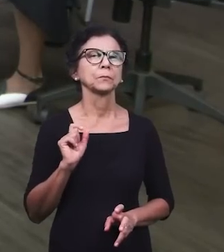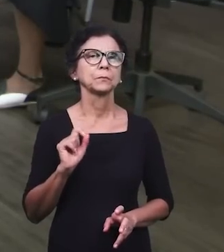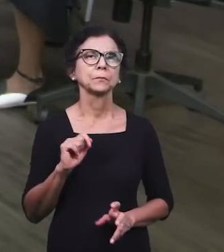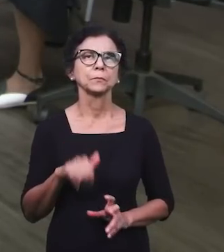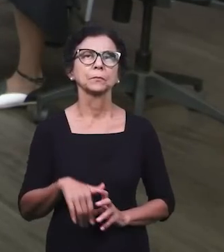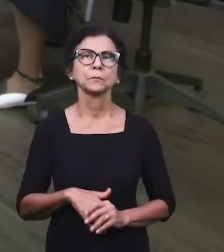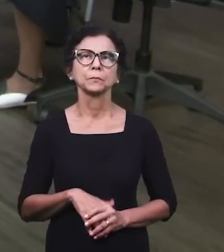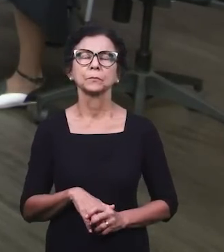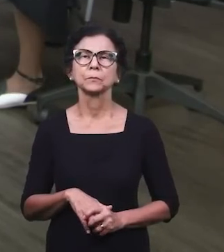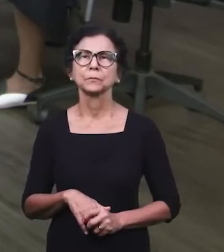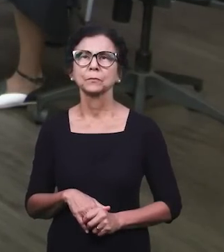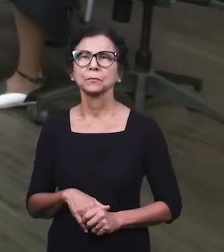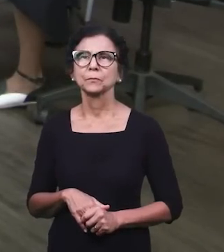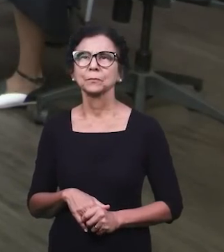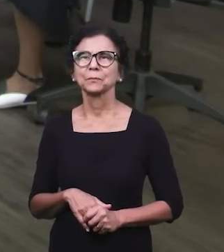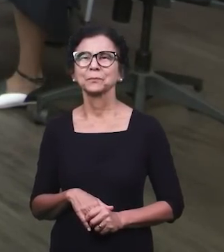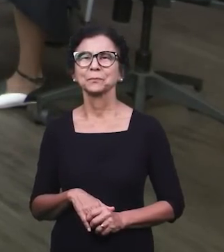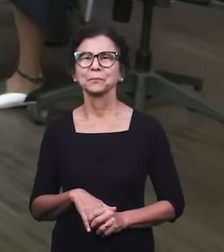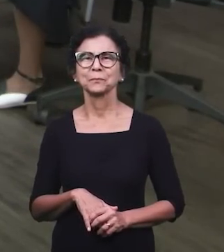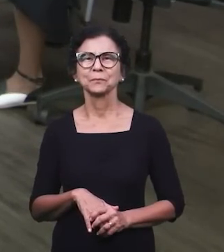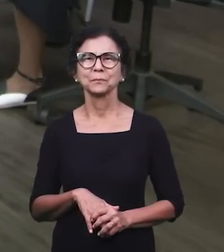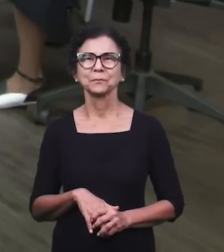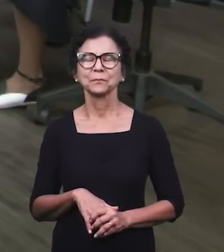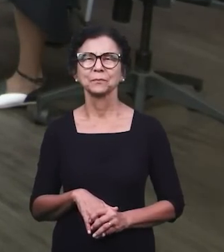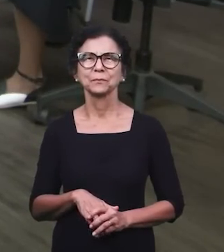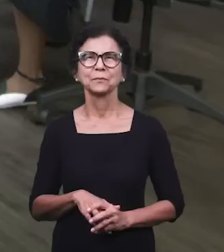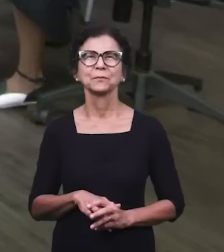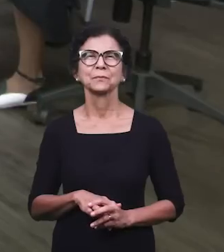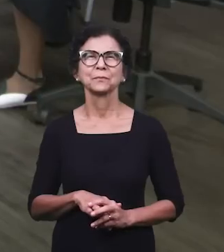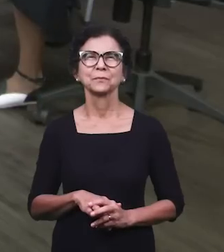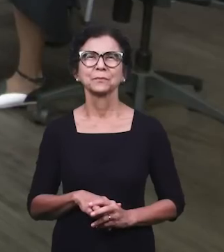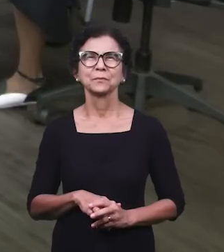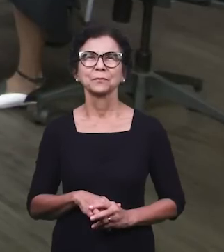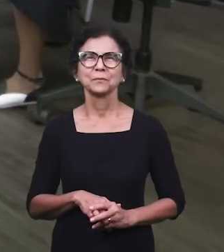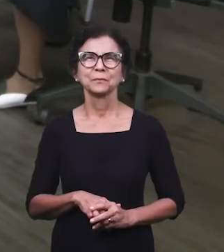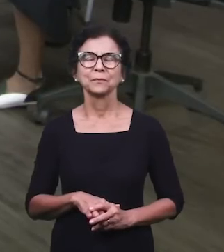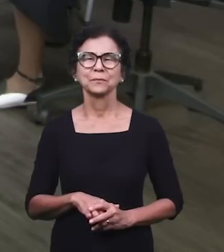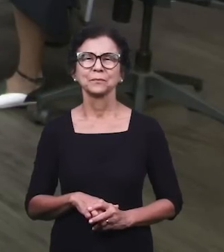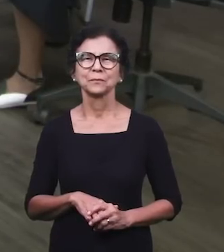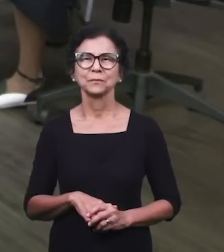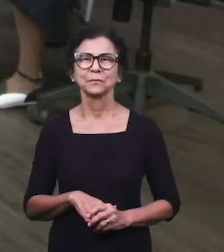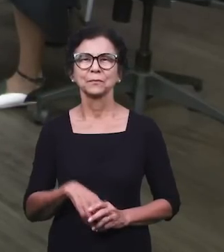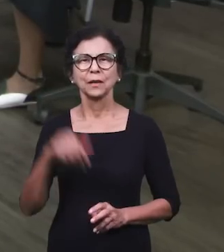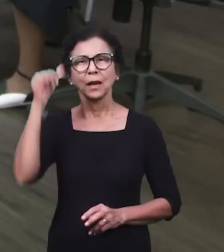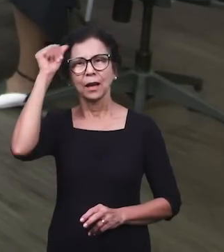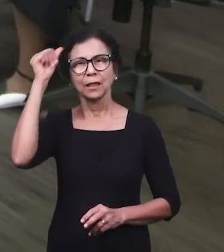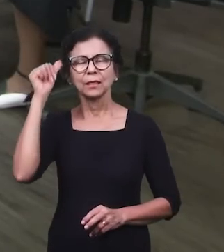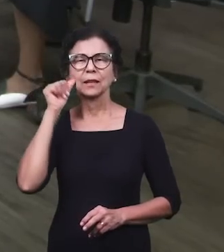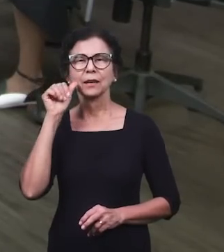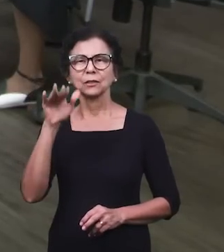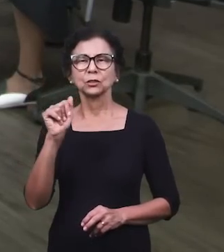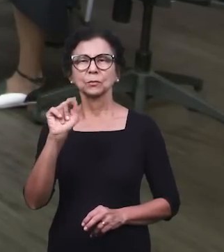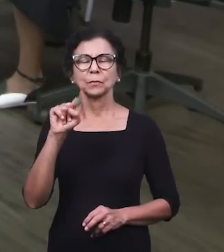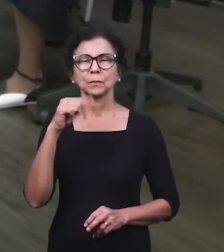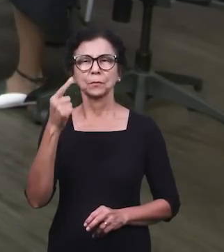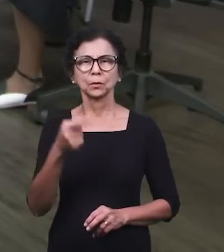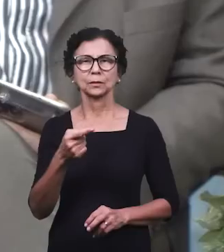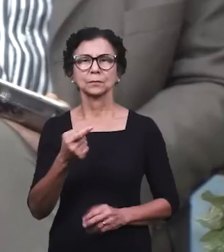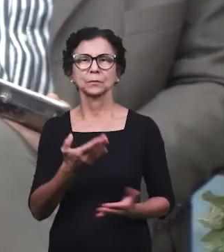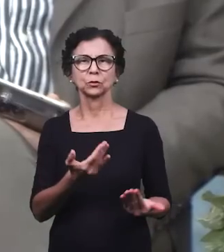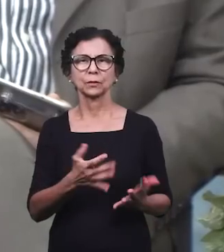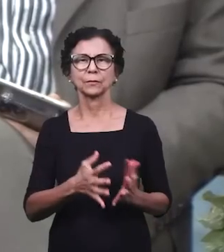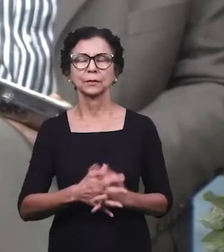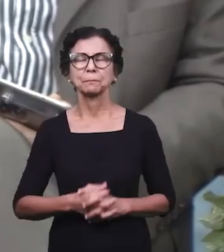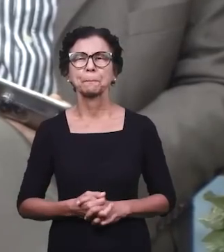passar para a Andréia chamar o próximo jovem, ou a próxima jovem que vai participar. É interessante